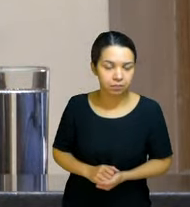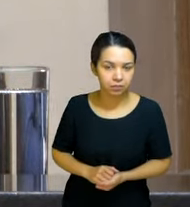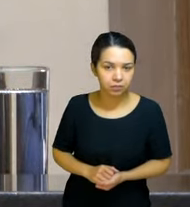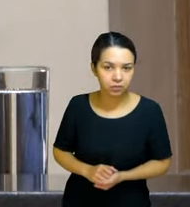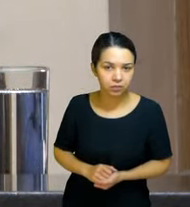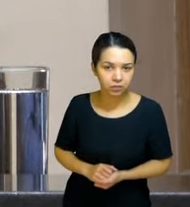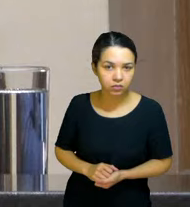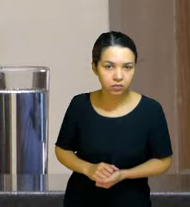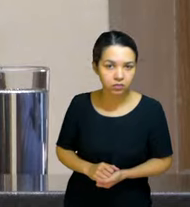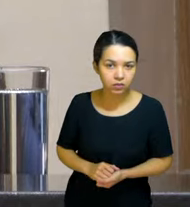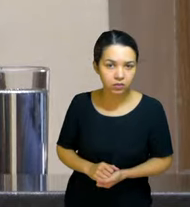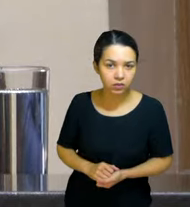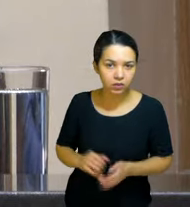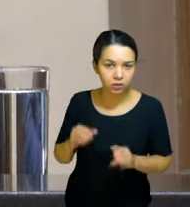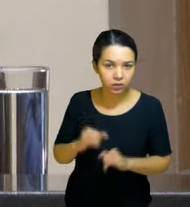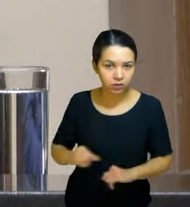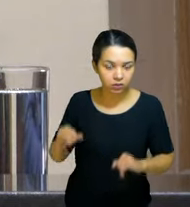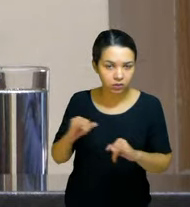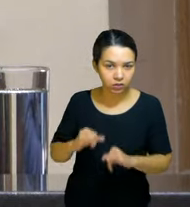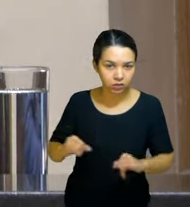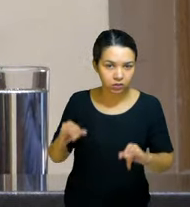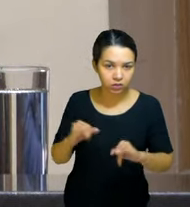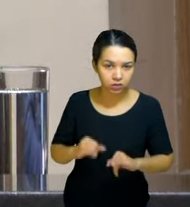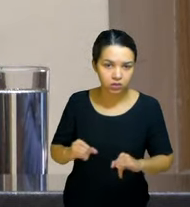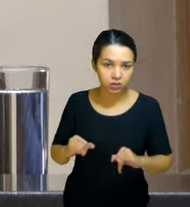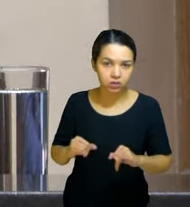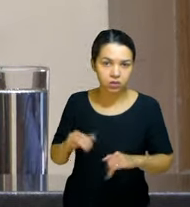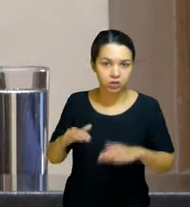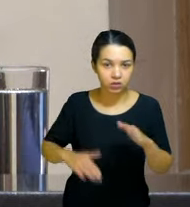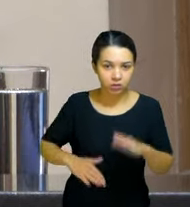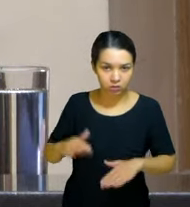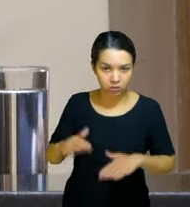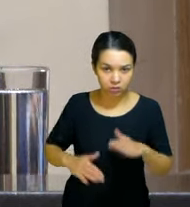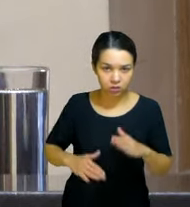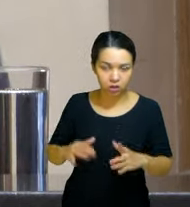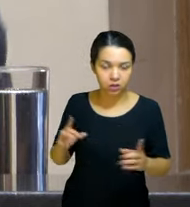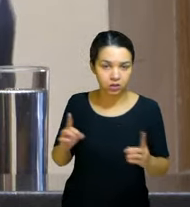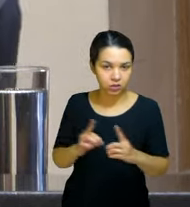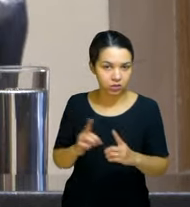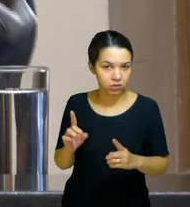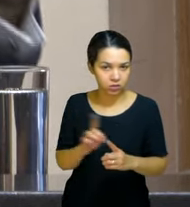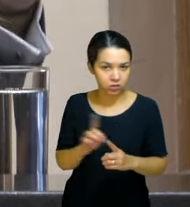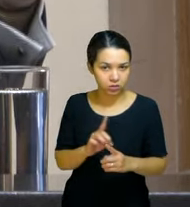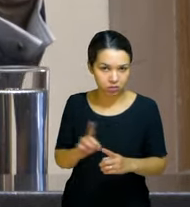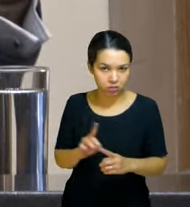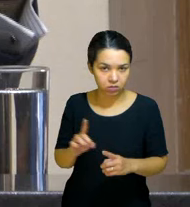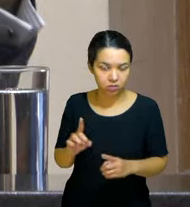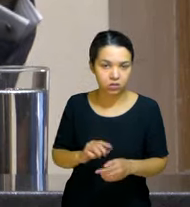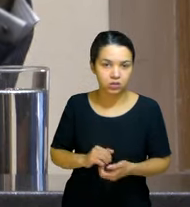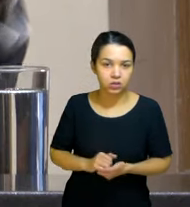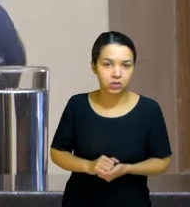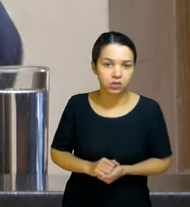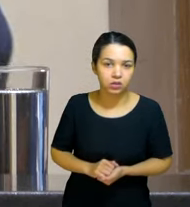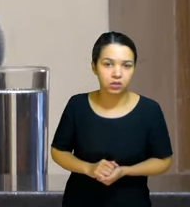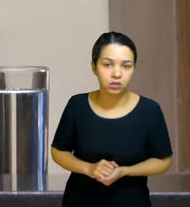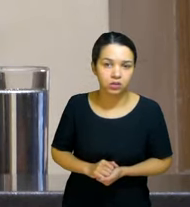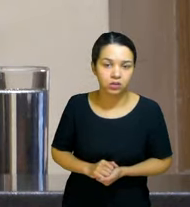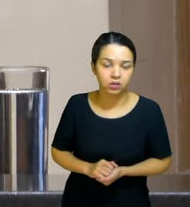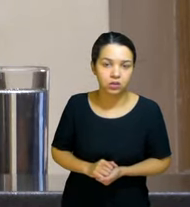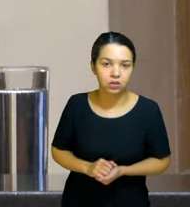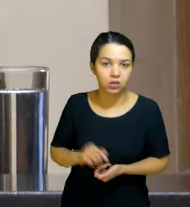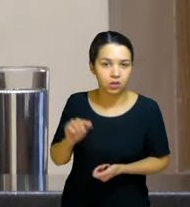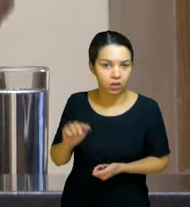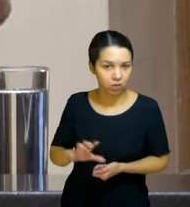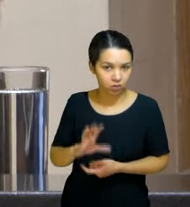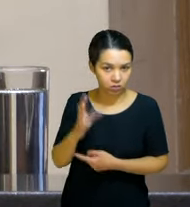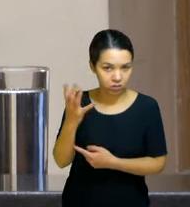manifestações, às vezes pelo não atendimento, de algo, elas não ocorram